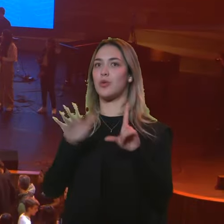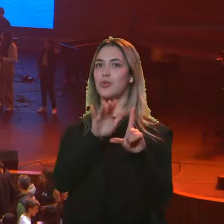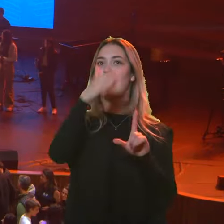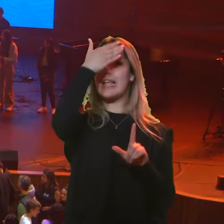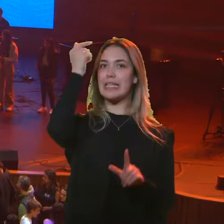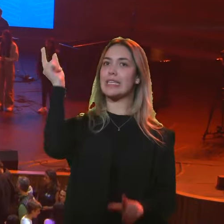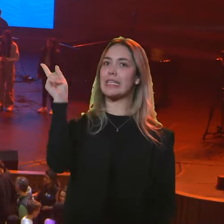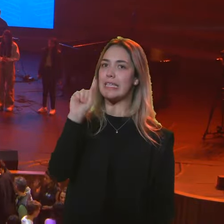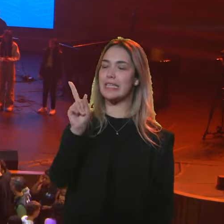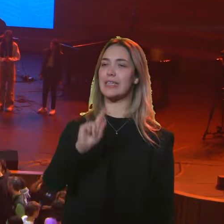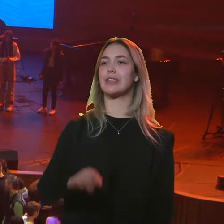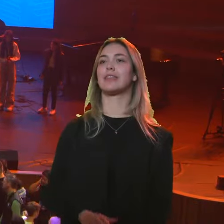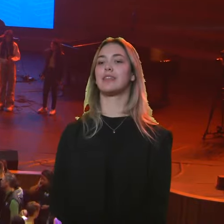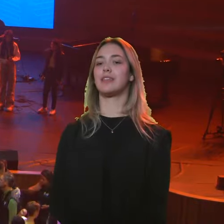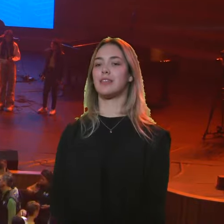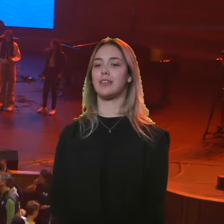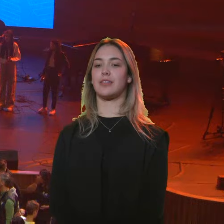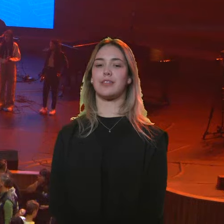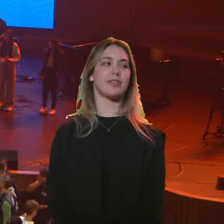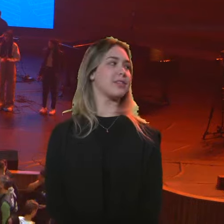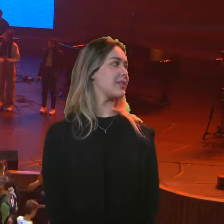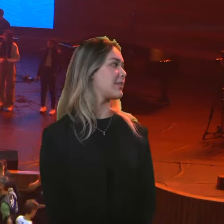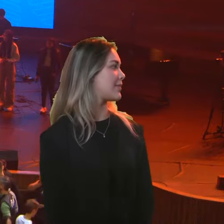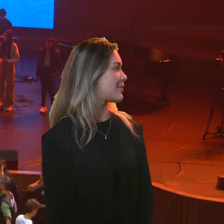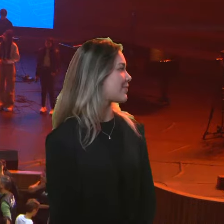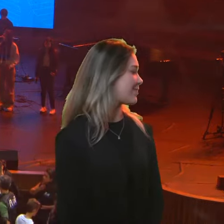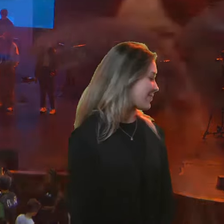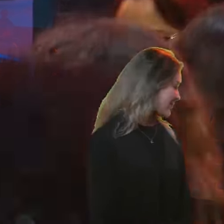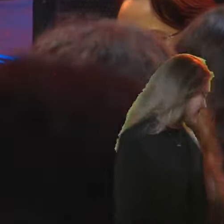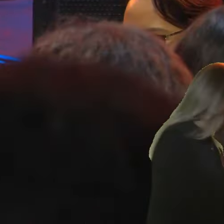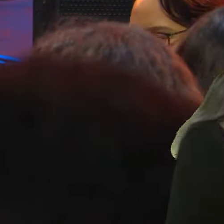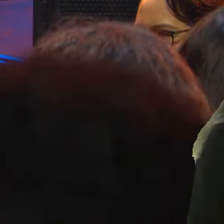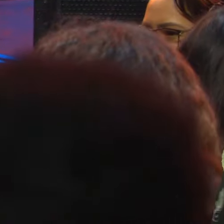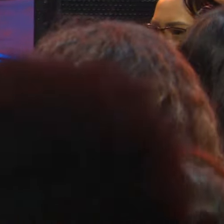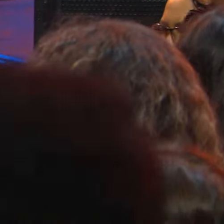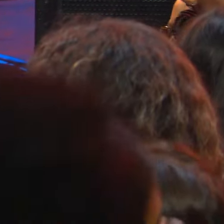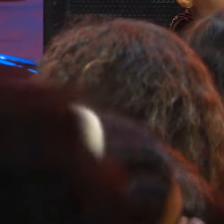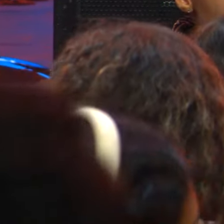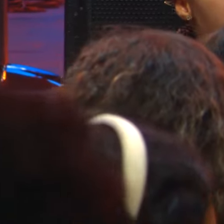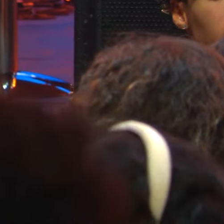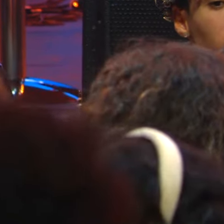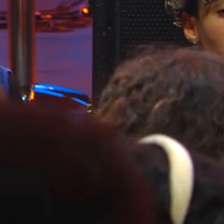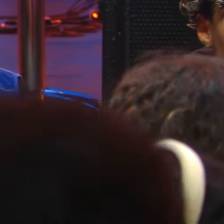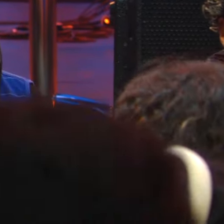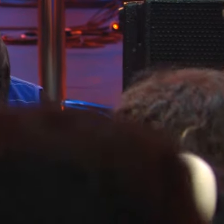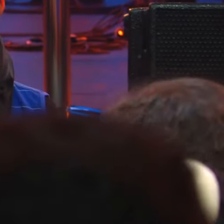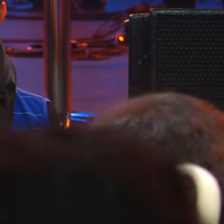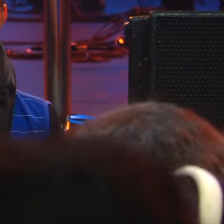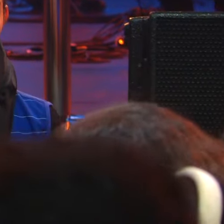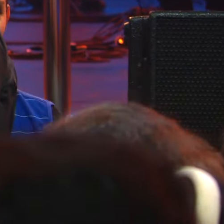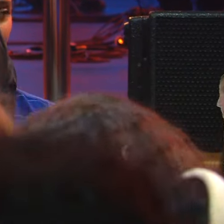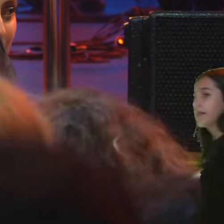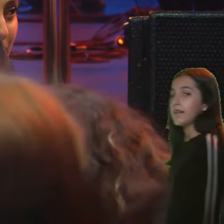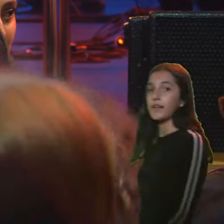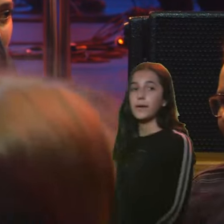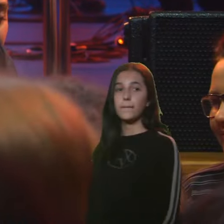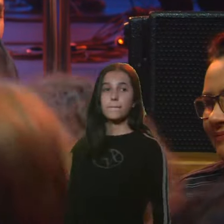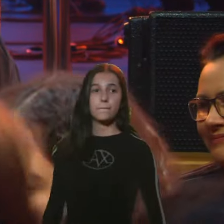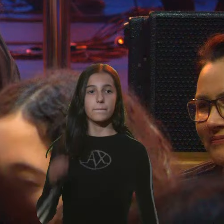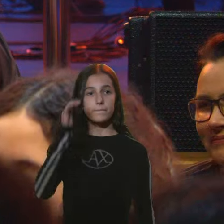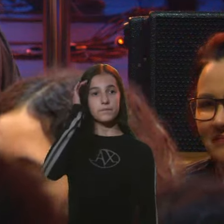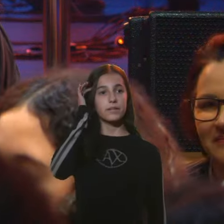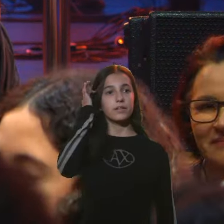Code. Eu vou pedir para a comunicação deixar ali. E você que já entregou a vida para Jesus, pode ir para a sua casa. Vai